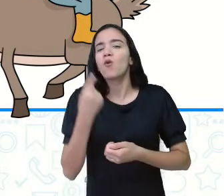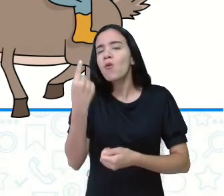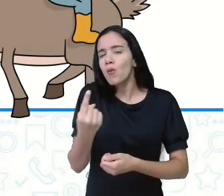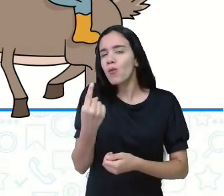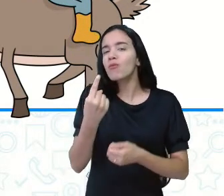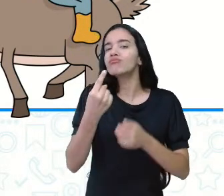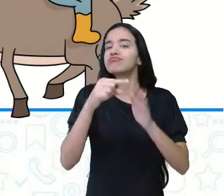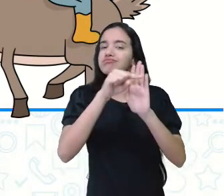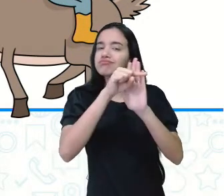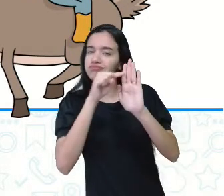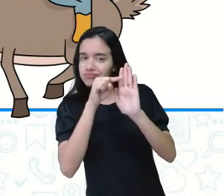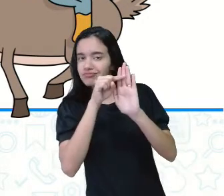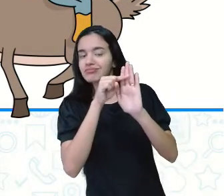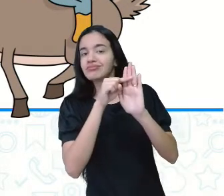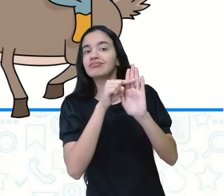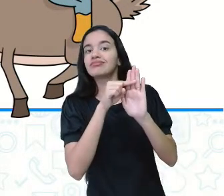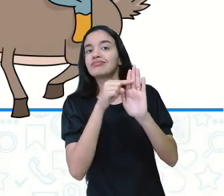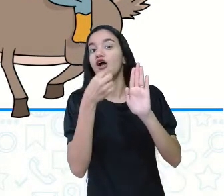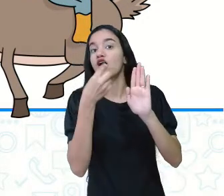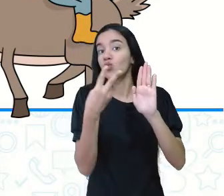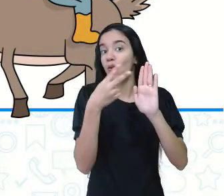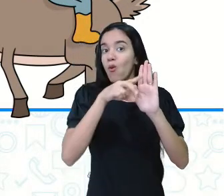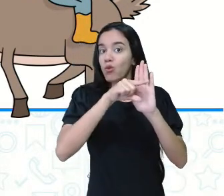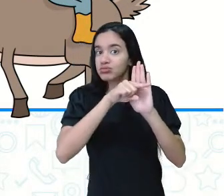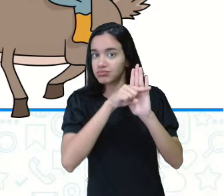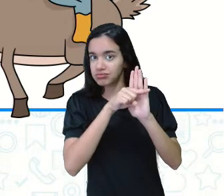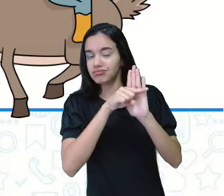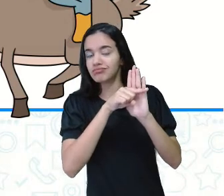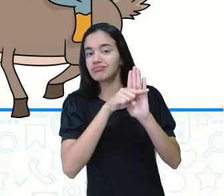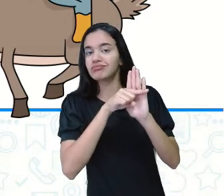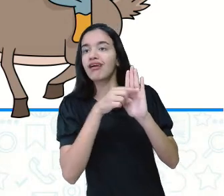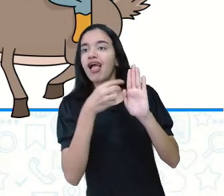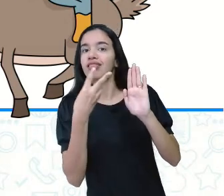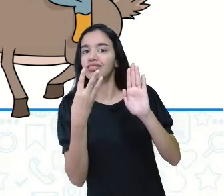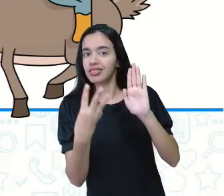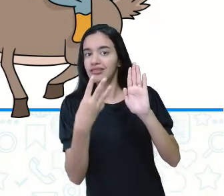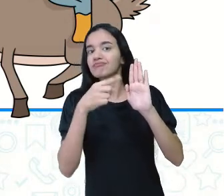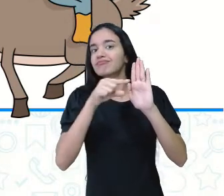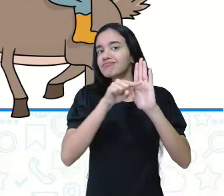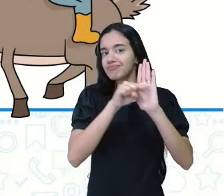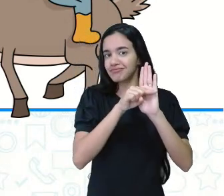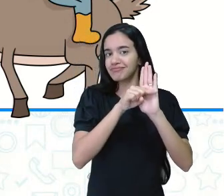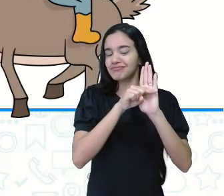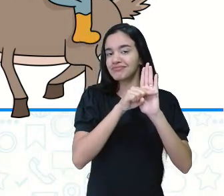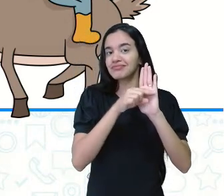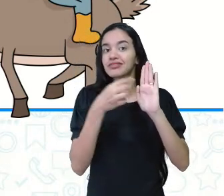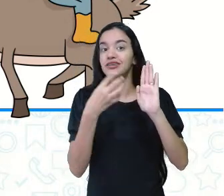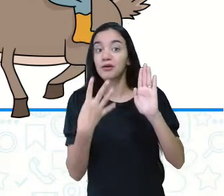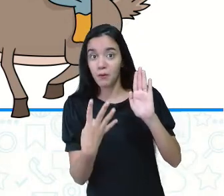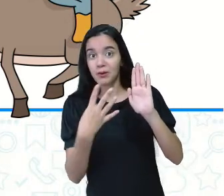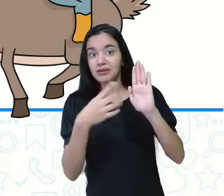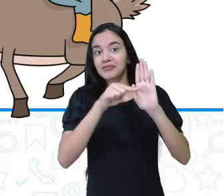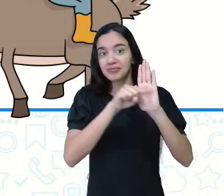1 verso, 2 versos, 3.